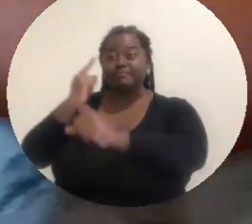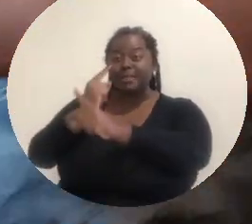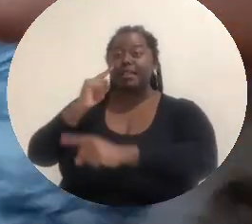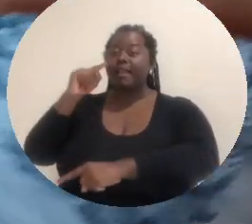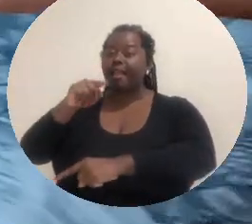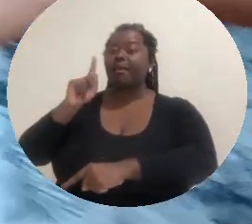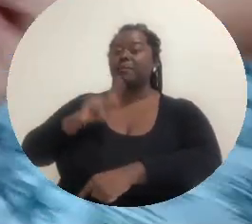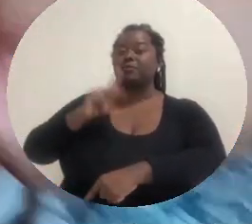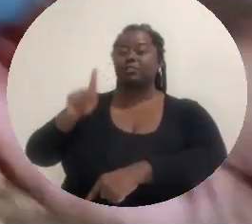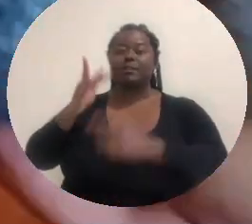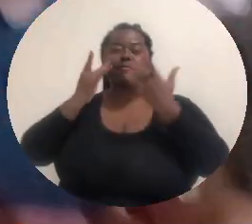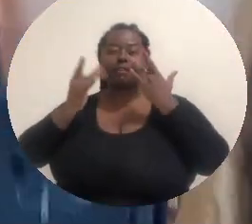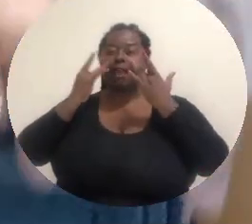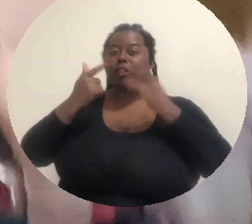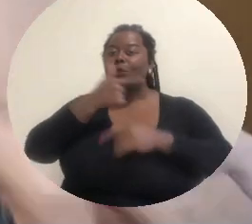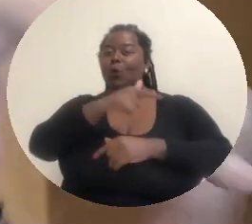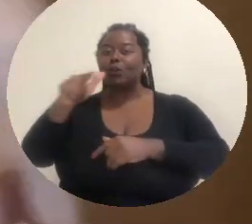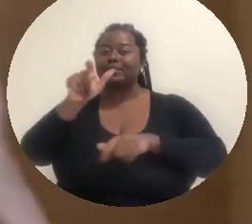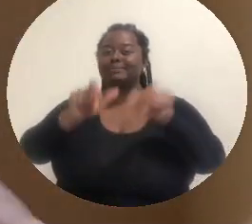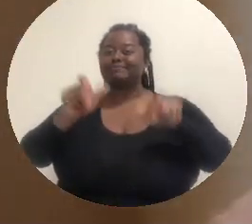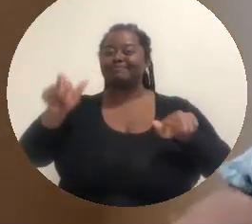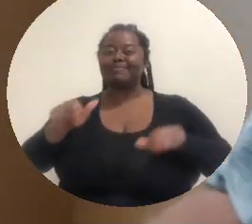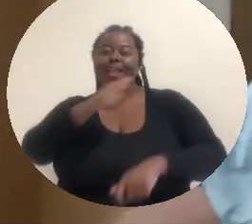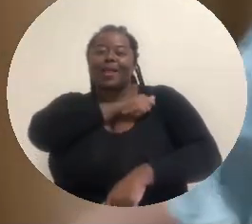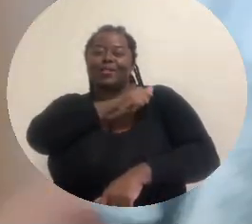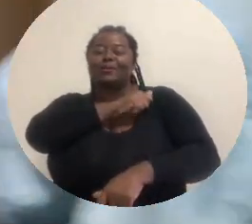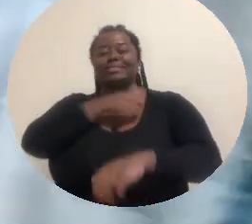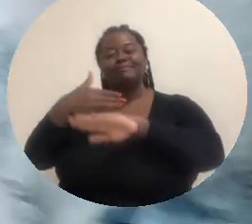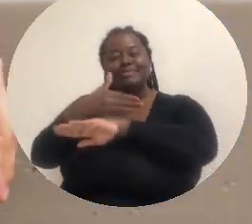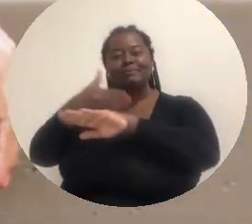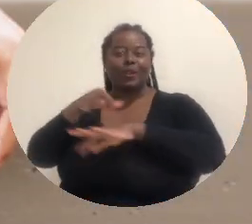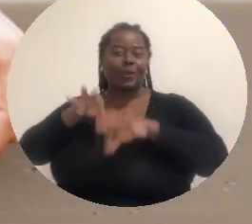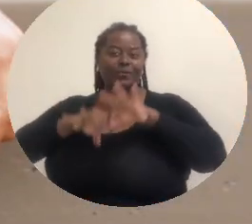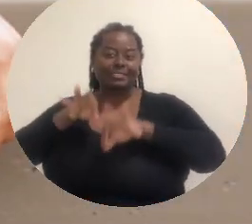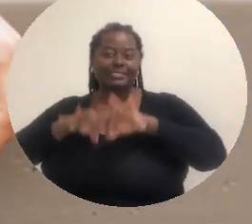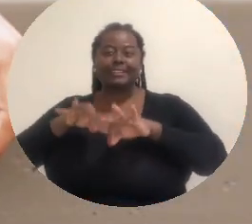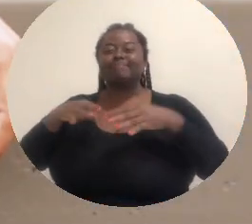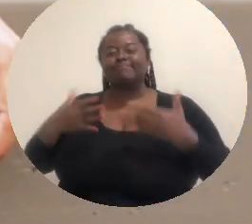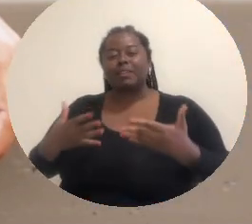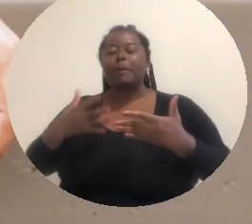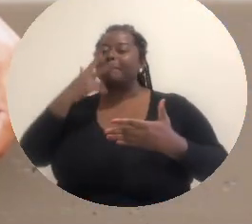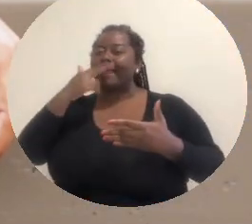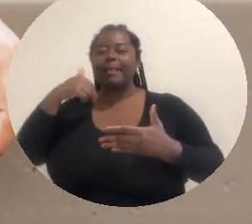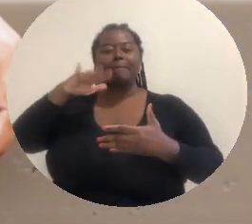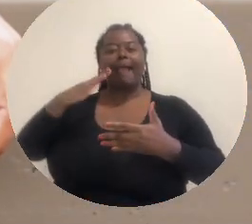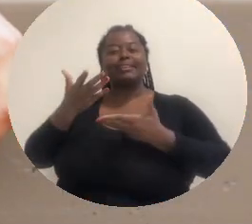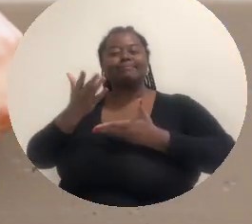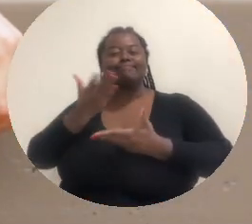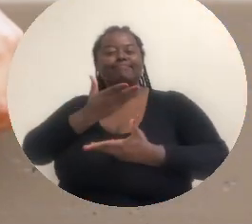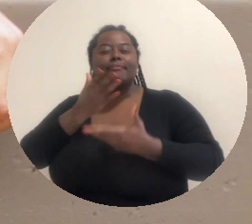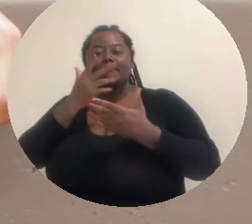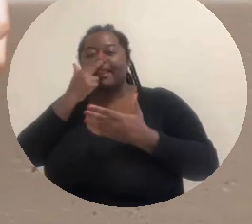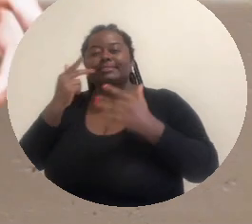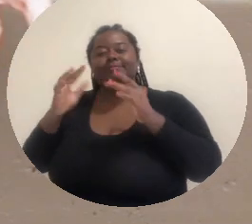ela era professora de teatro de outras alunas que estavam ali com a gente. Então criou essa dinâmica um pouco mais amigável,